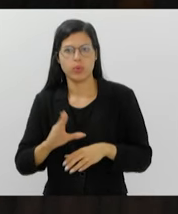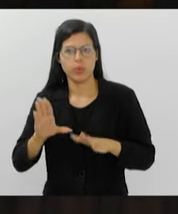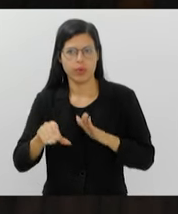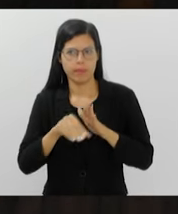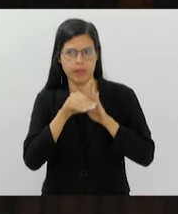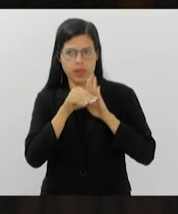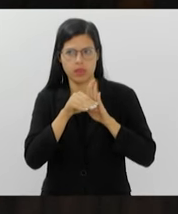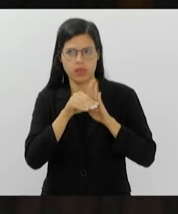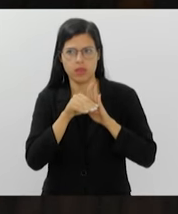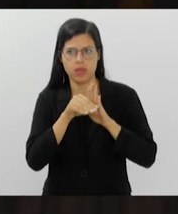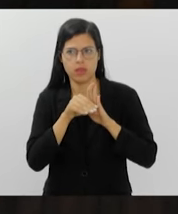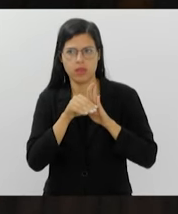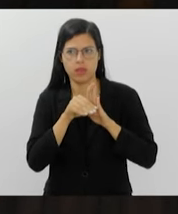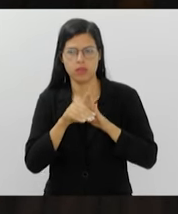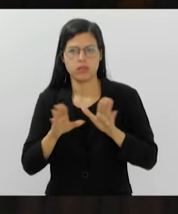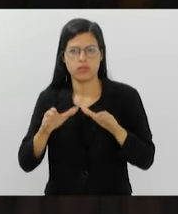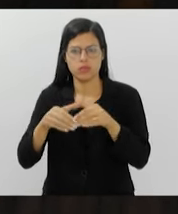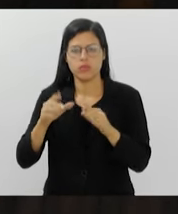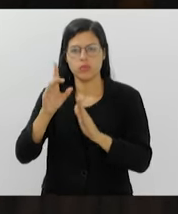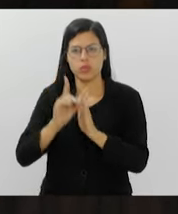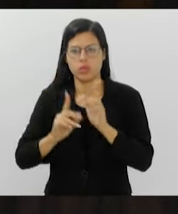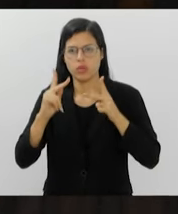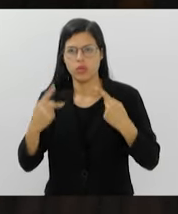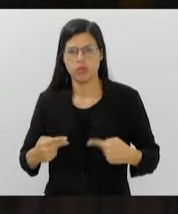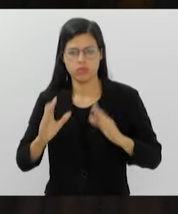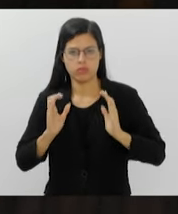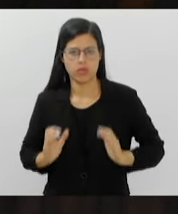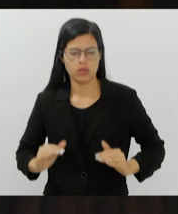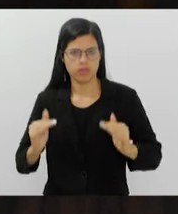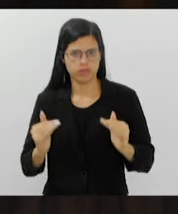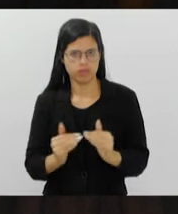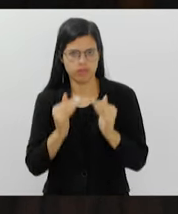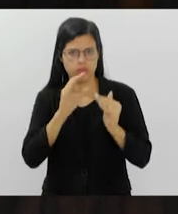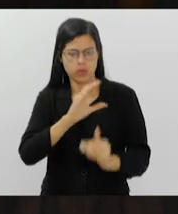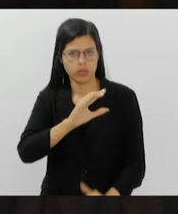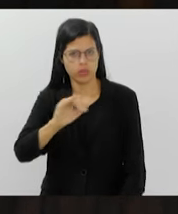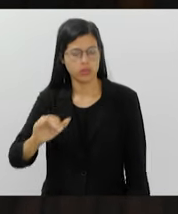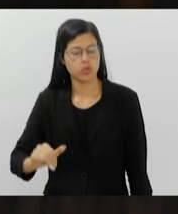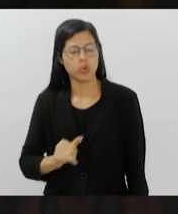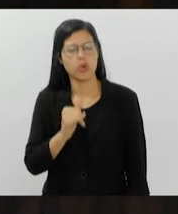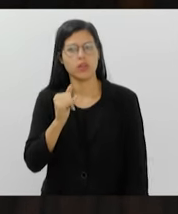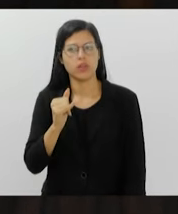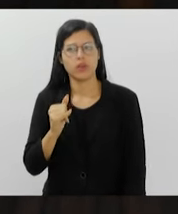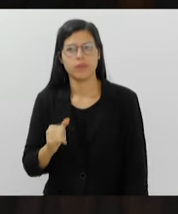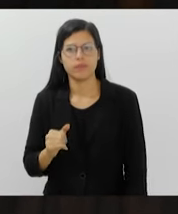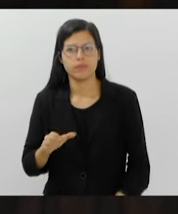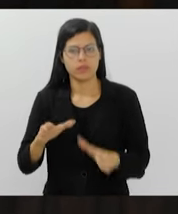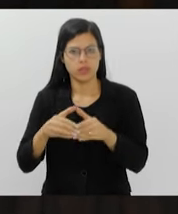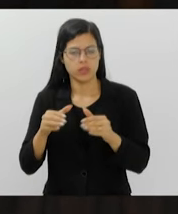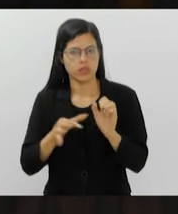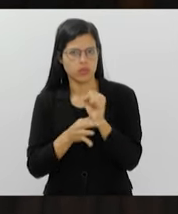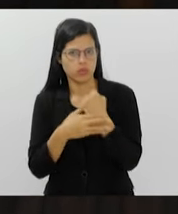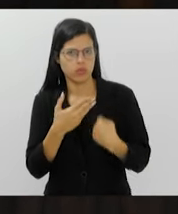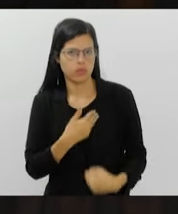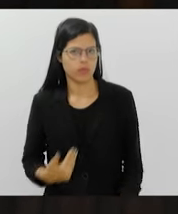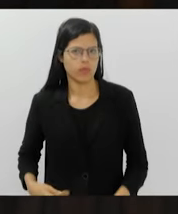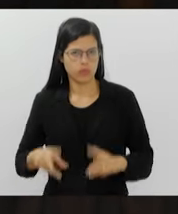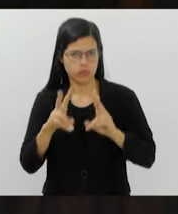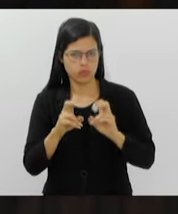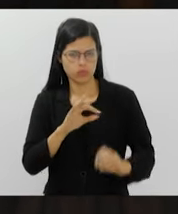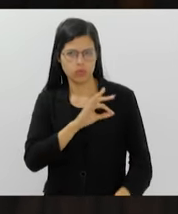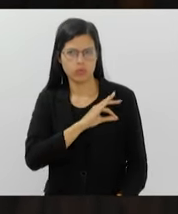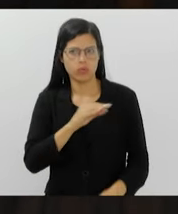emenda de defesa dos direitos humanos e cidadania favorável com a emenda da Comissão de Constituição e Justiça e de segurança pública, assunto de